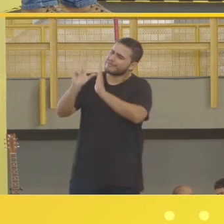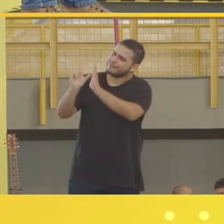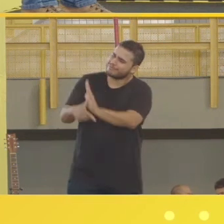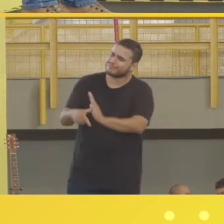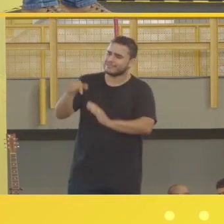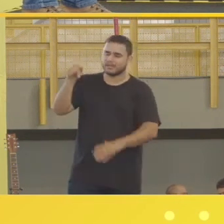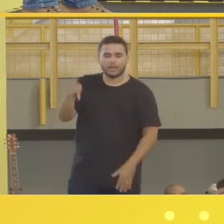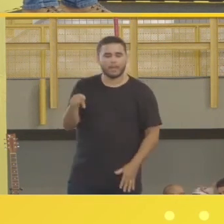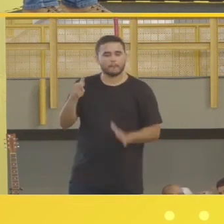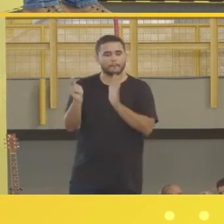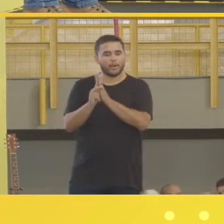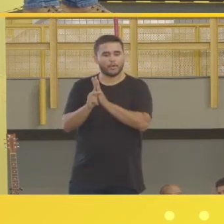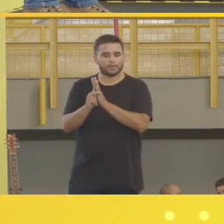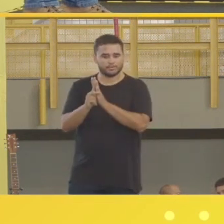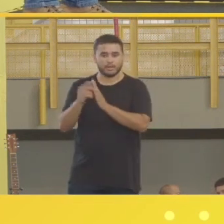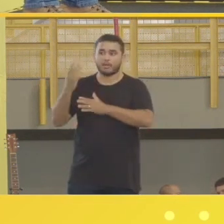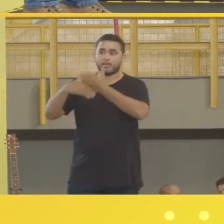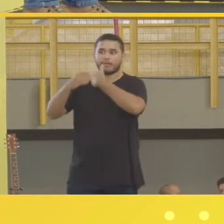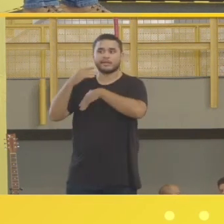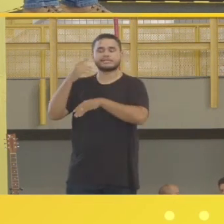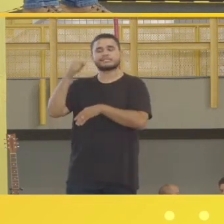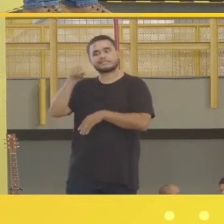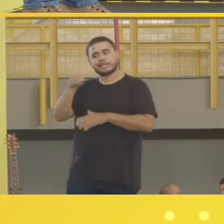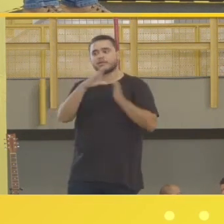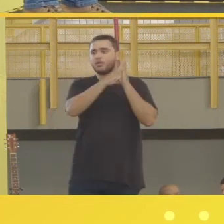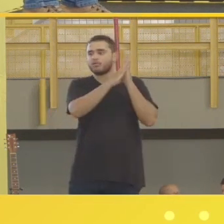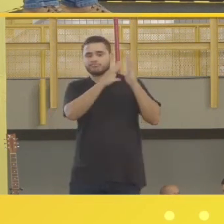correspondente das qualidades ordenadoras,